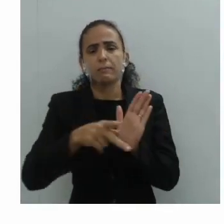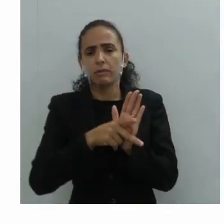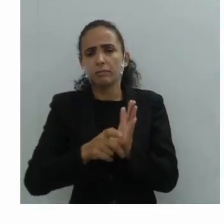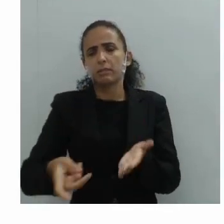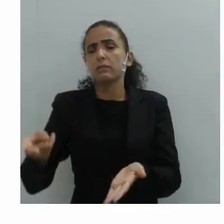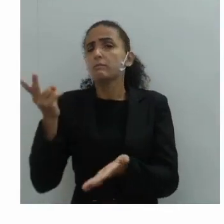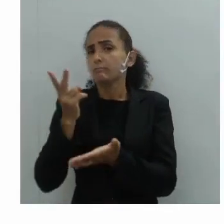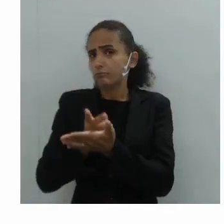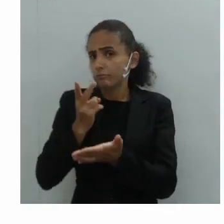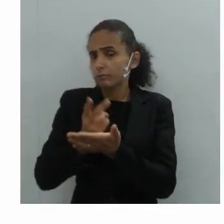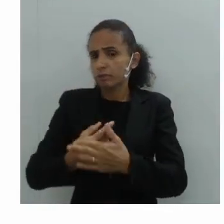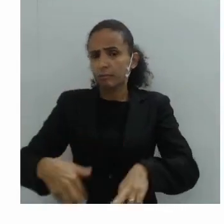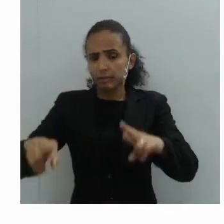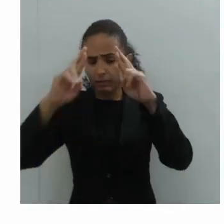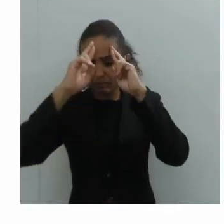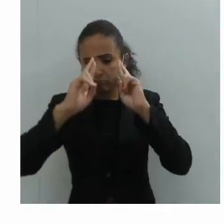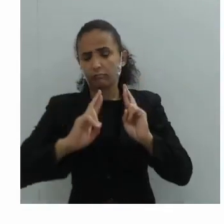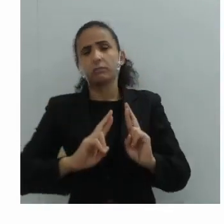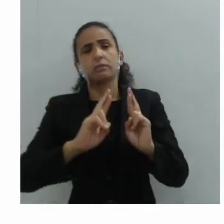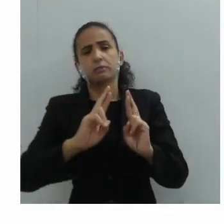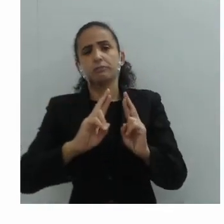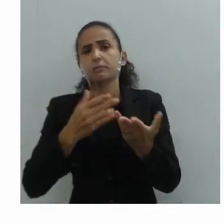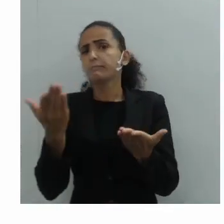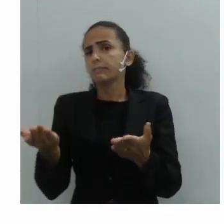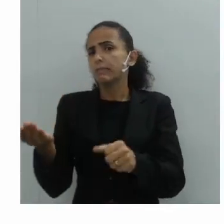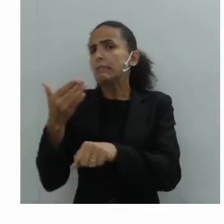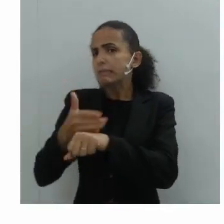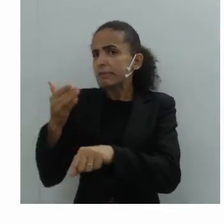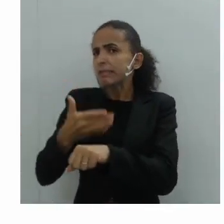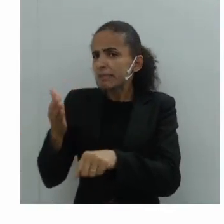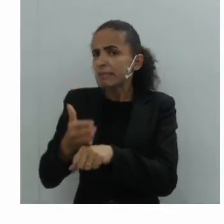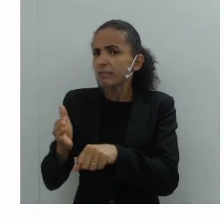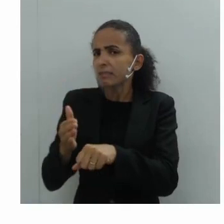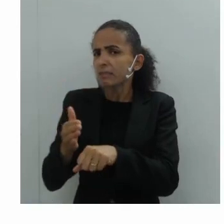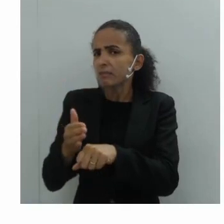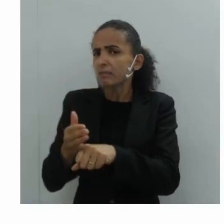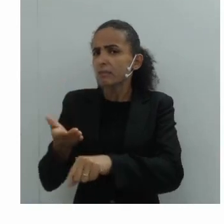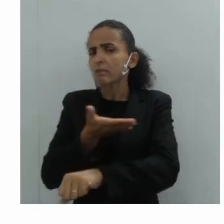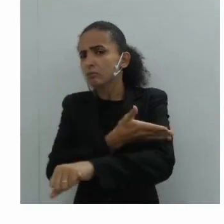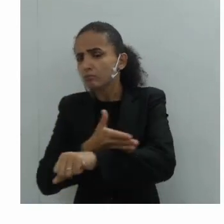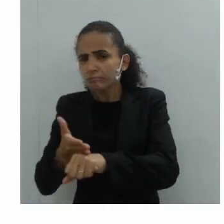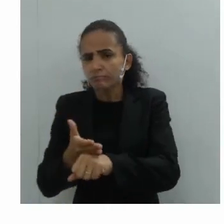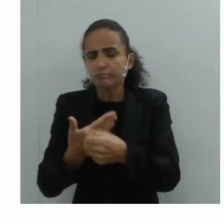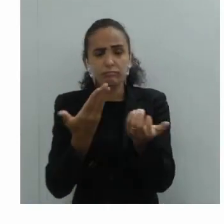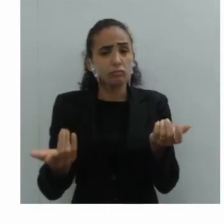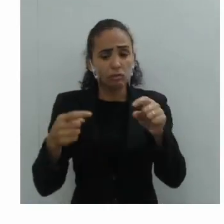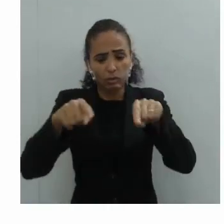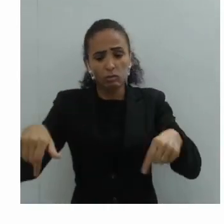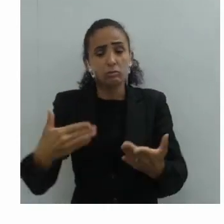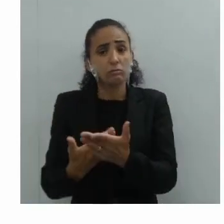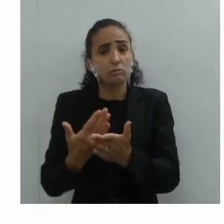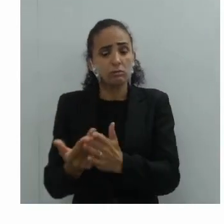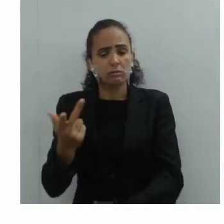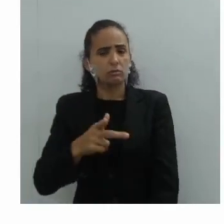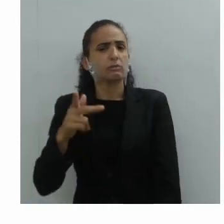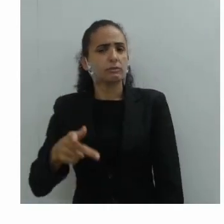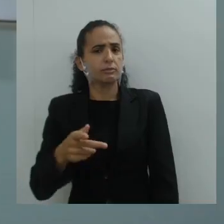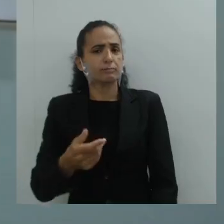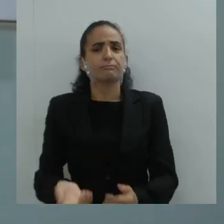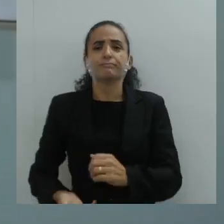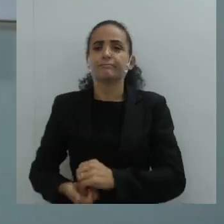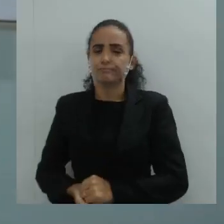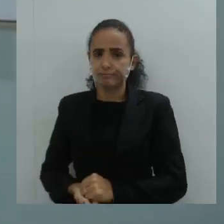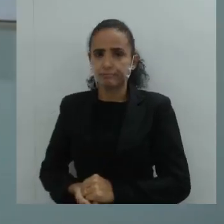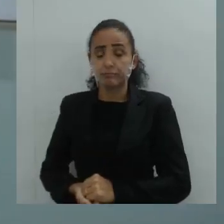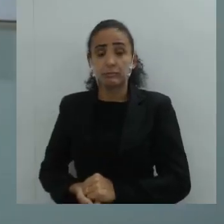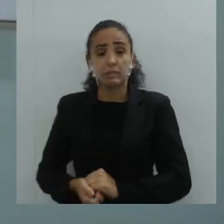de forma respeitosa. Treine isso em sala de aula, certo? Com o seu professor. Cortando para mim